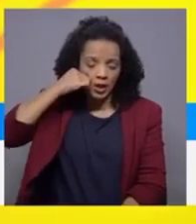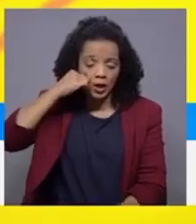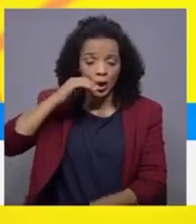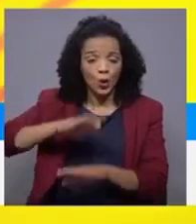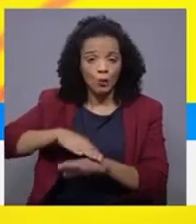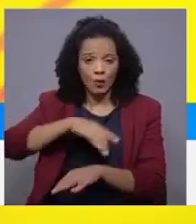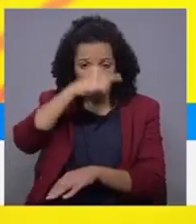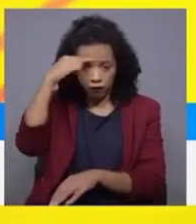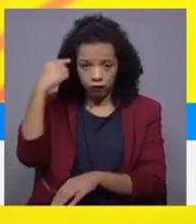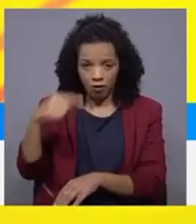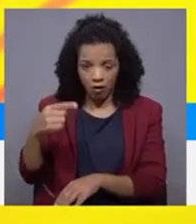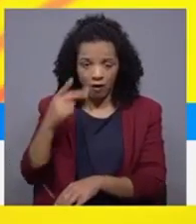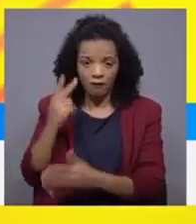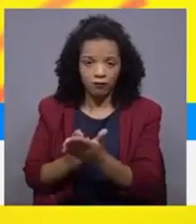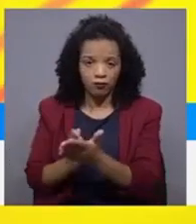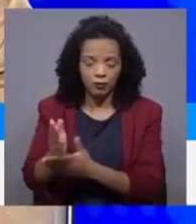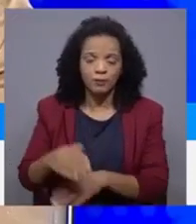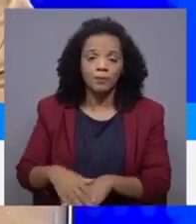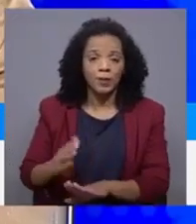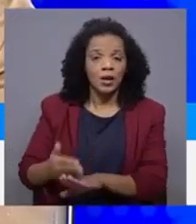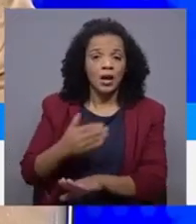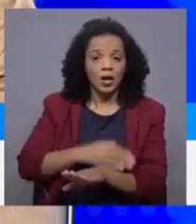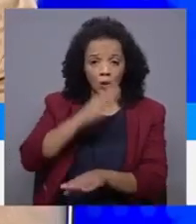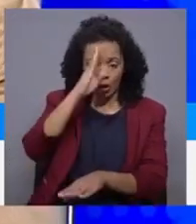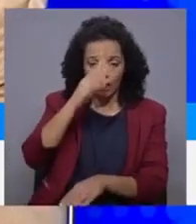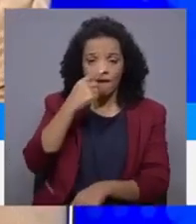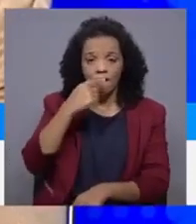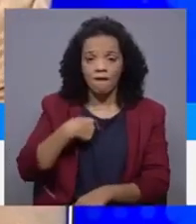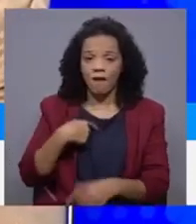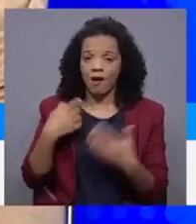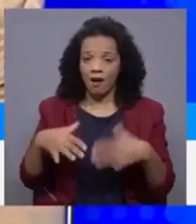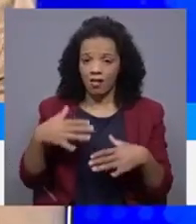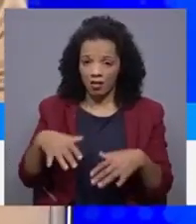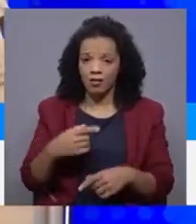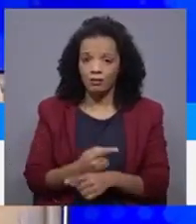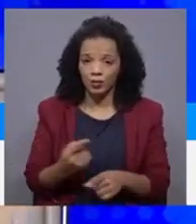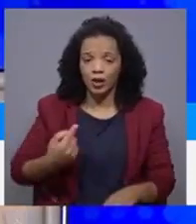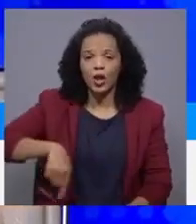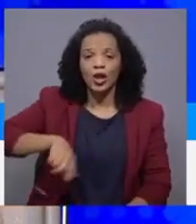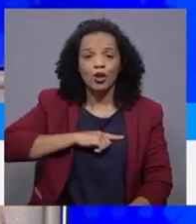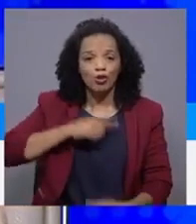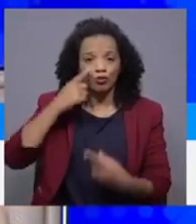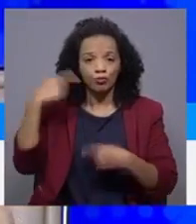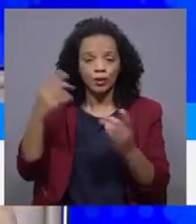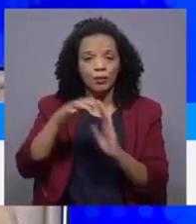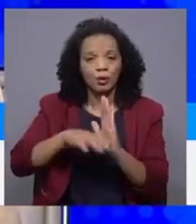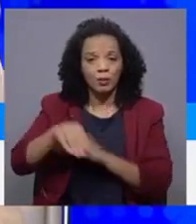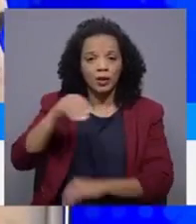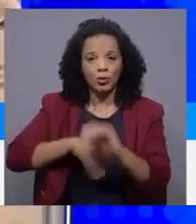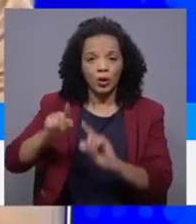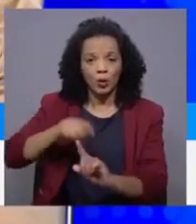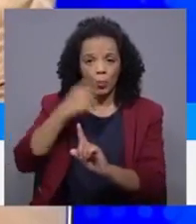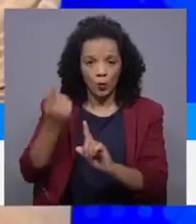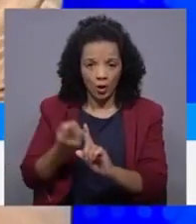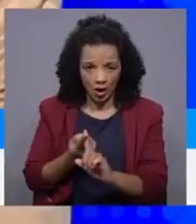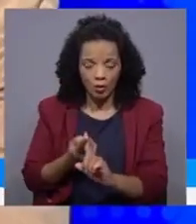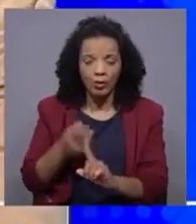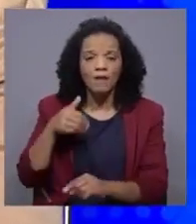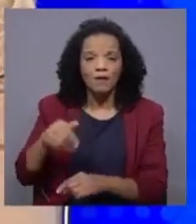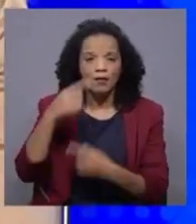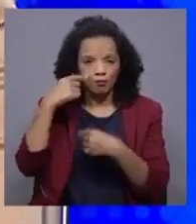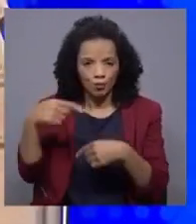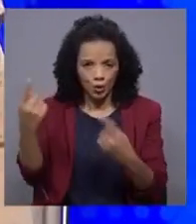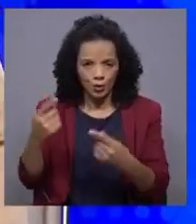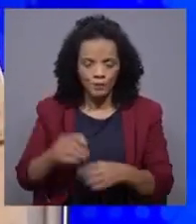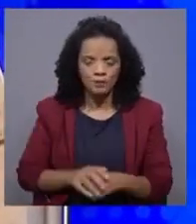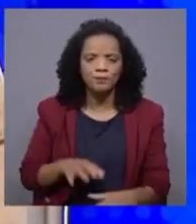dificuldade em sobreviver? Bom, antes de mais, há aqui um grande equívoco, porque não só nós ainda não apresentámos o nosso programa eleitoral deste ano, vai ser apresentado em breve, e